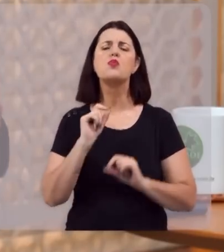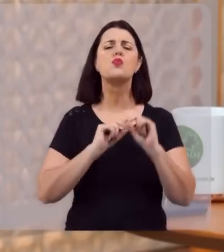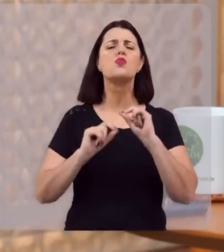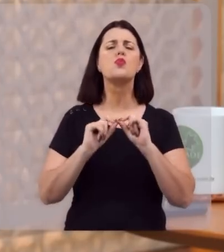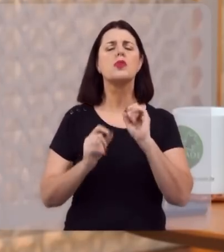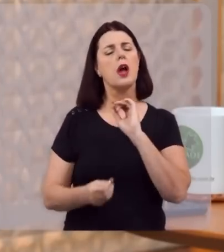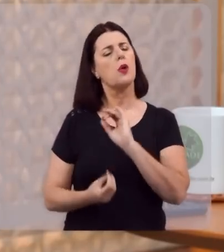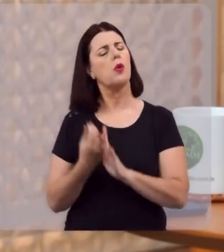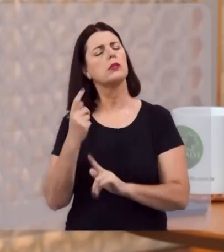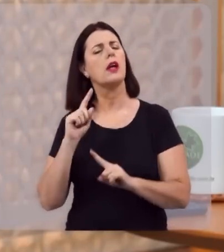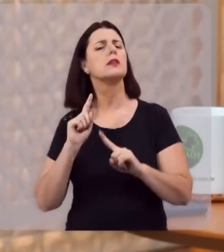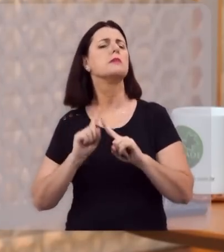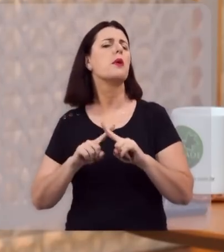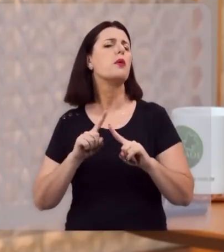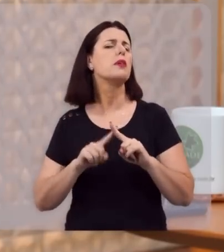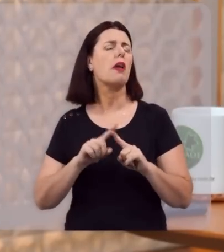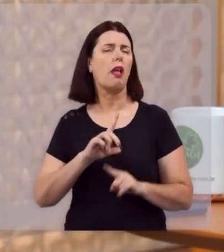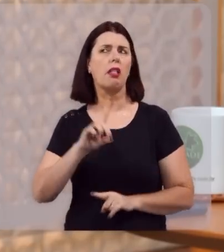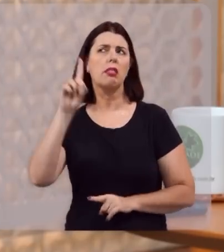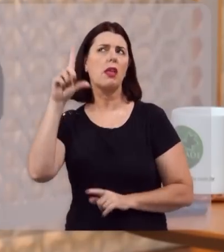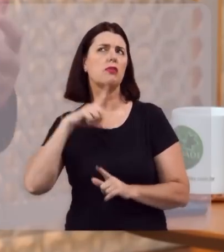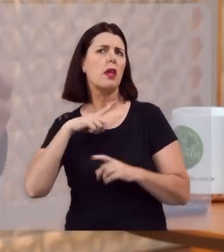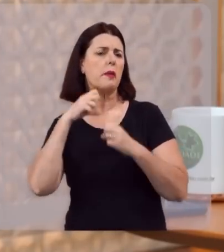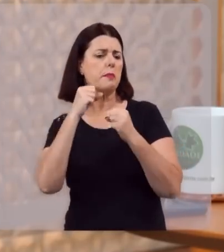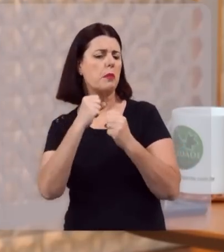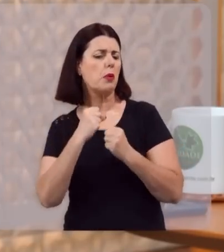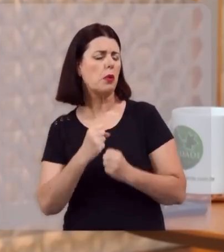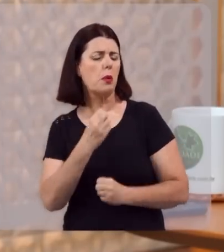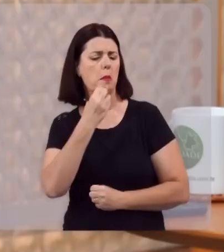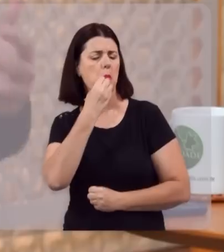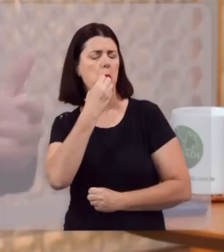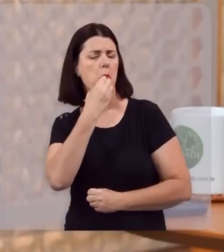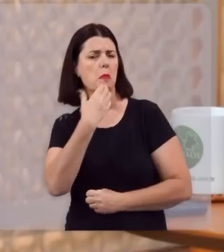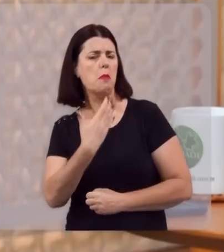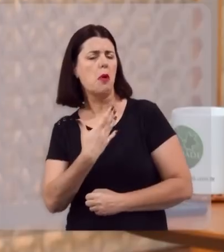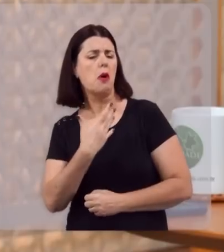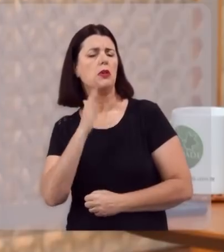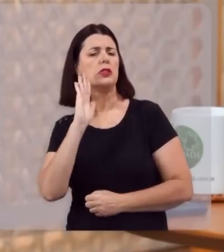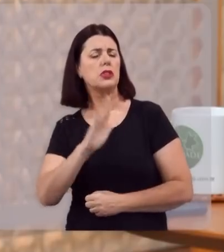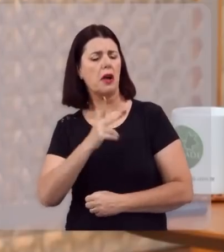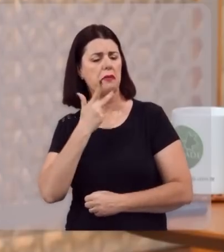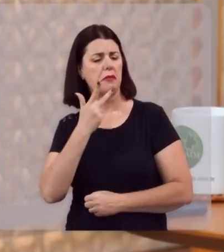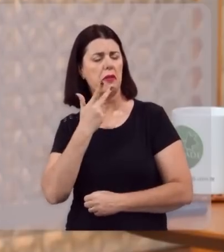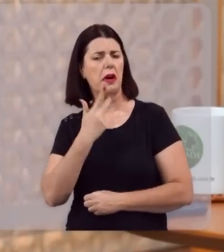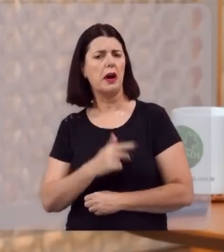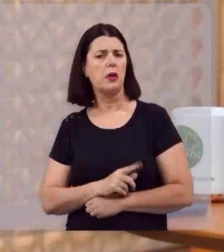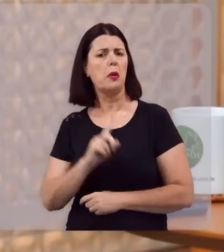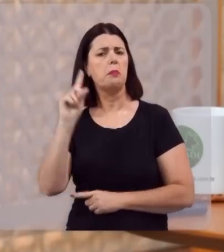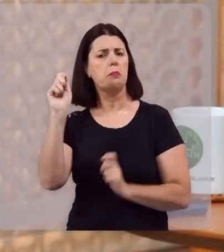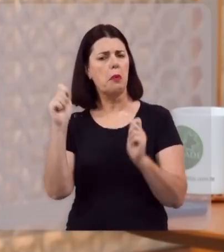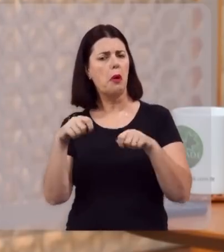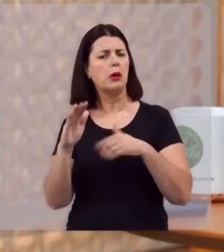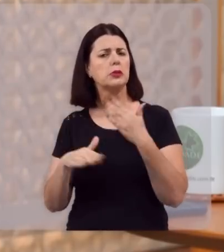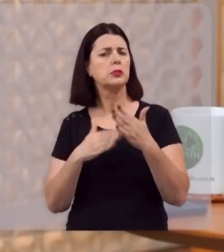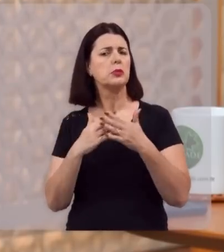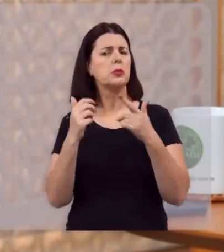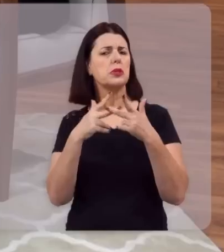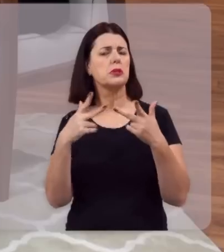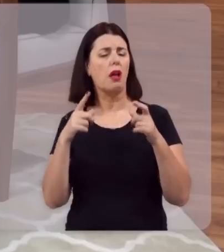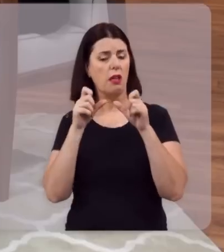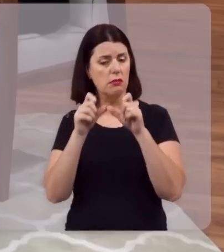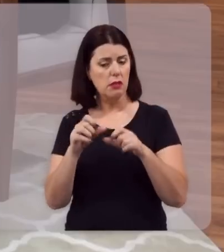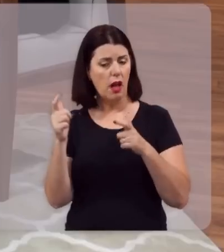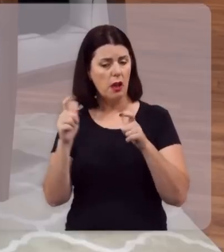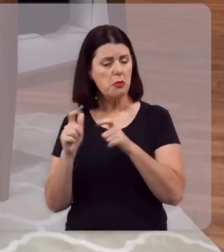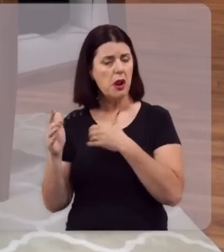por que que isso acontece uma vez que Deus é Poderoso Ele é bondoso como foi dito aqui ele pode todas as